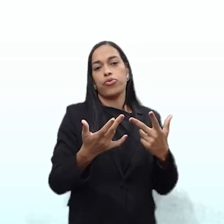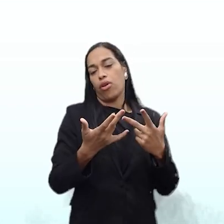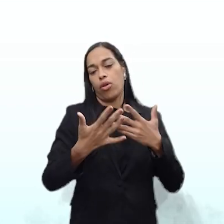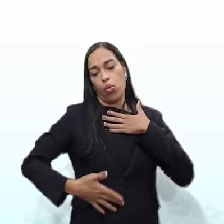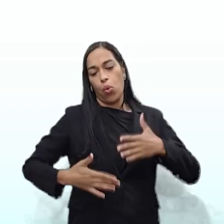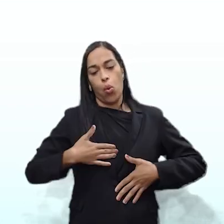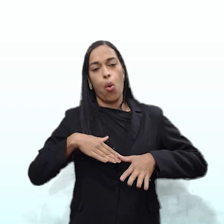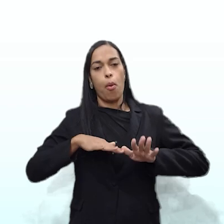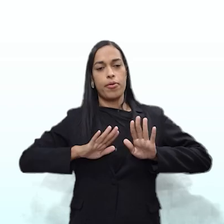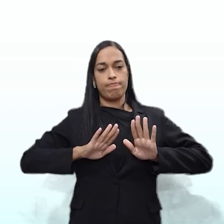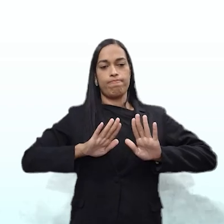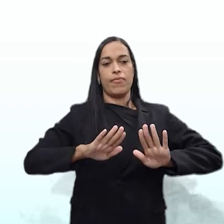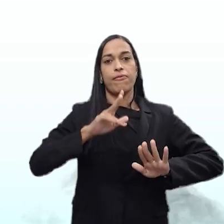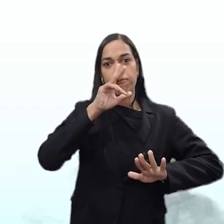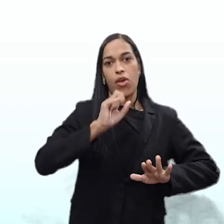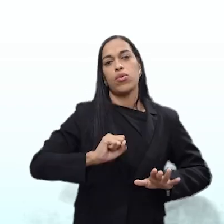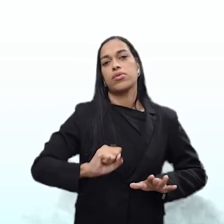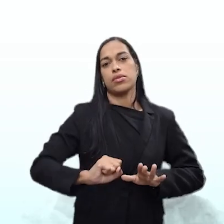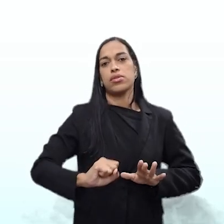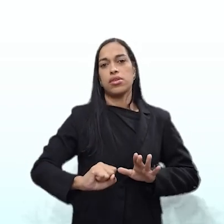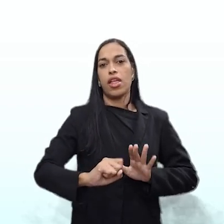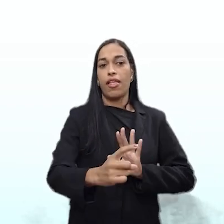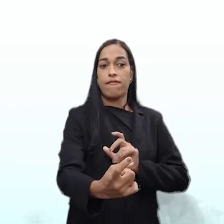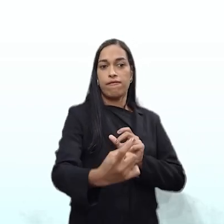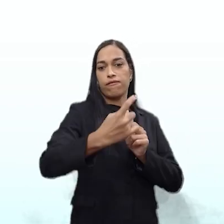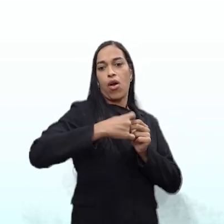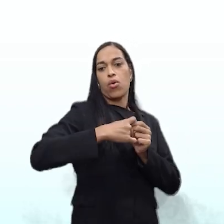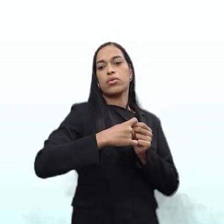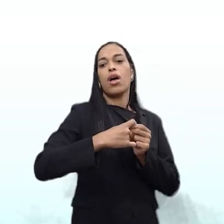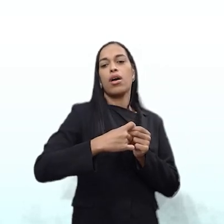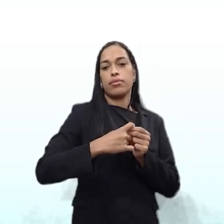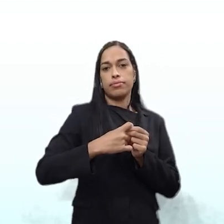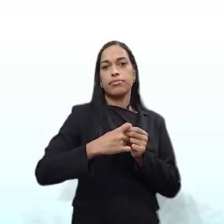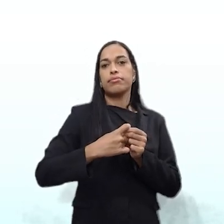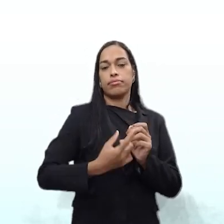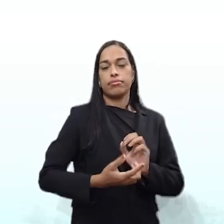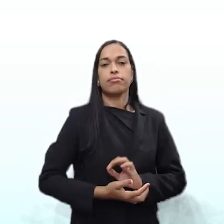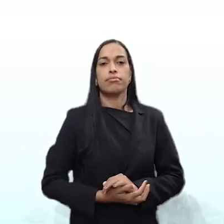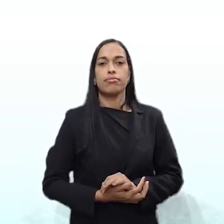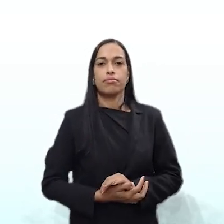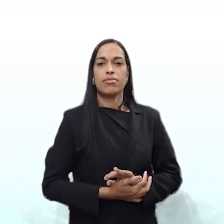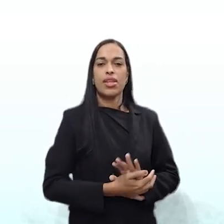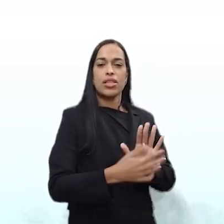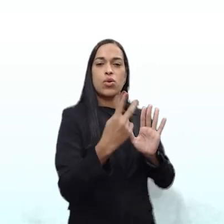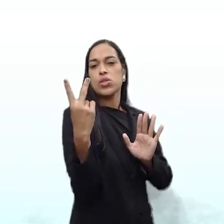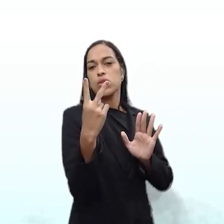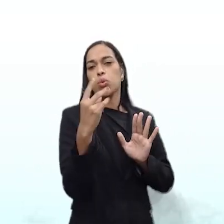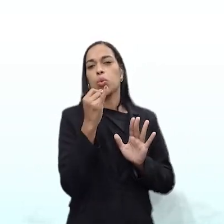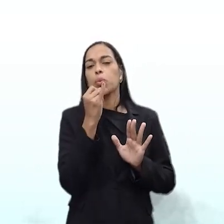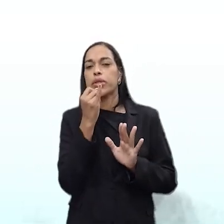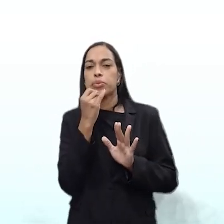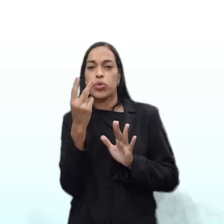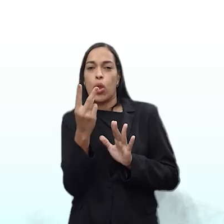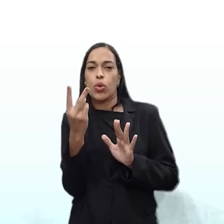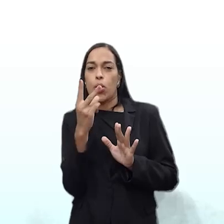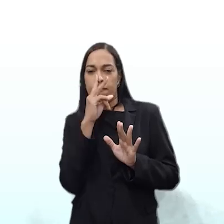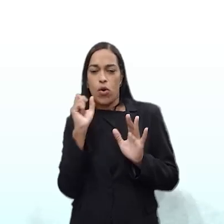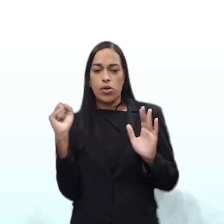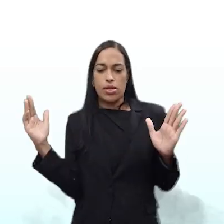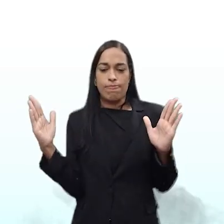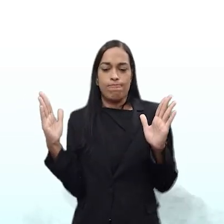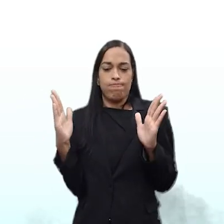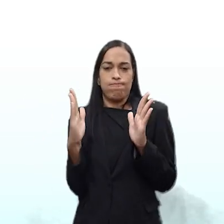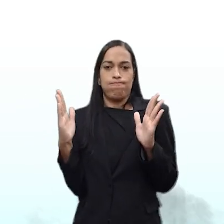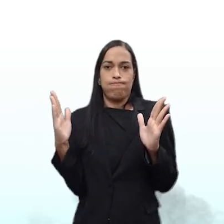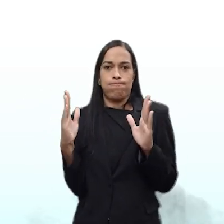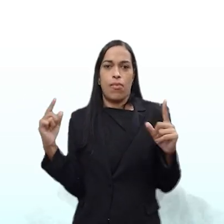é, então a força de atrito é aquela força que se opõe ao movimento. Então, é importante que você entenda que